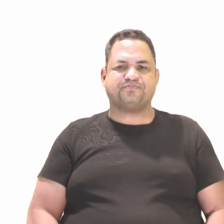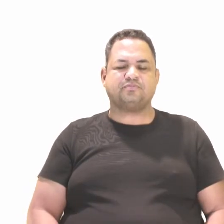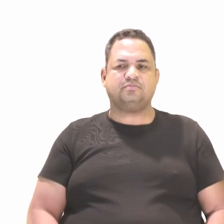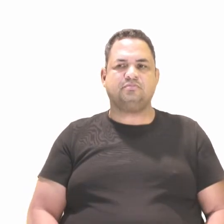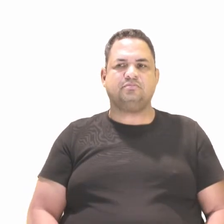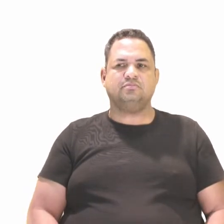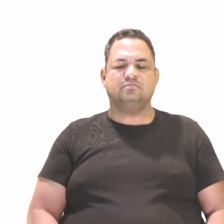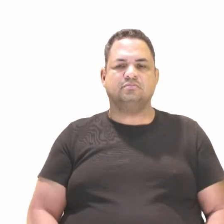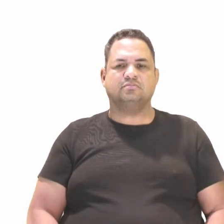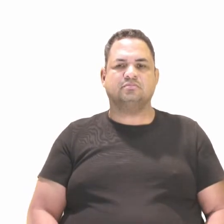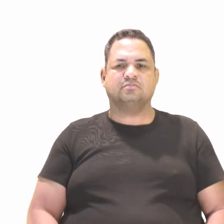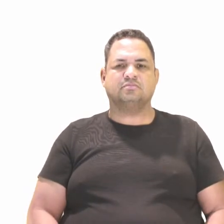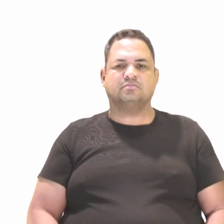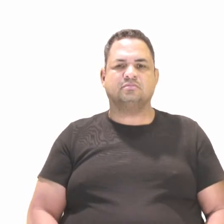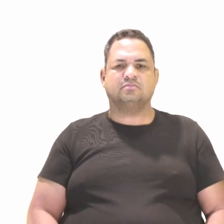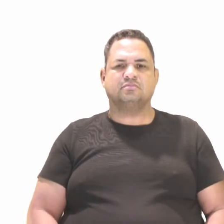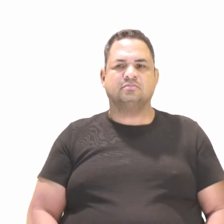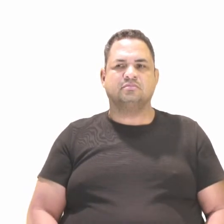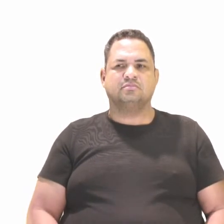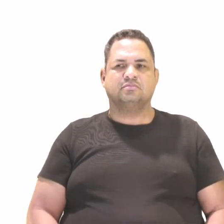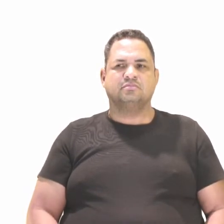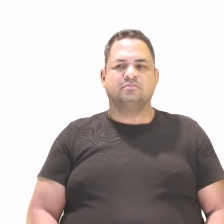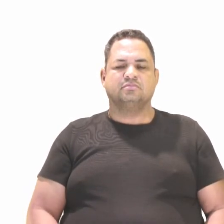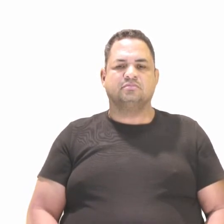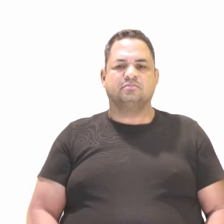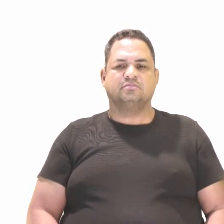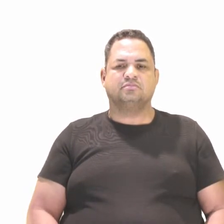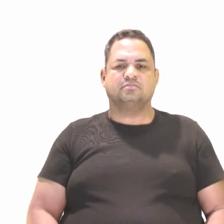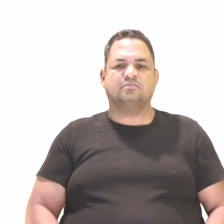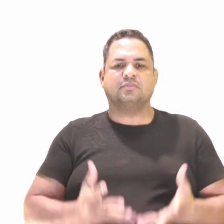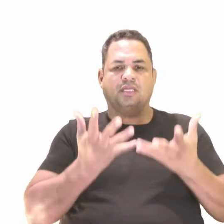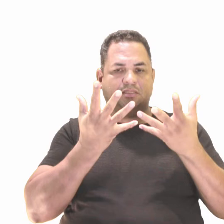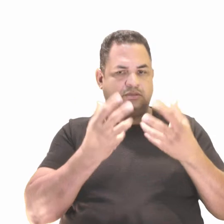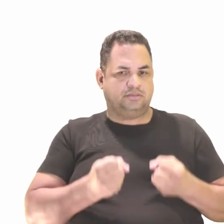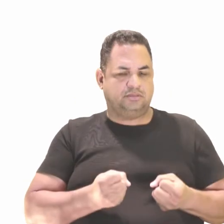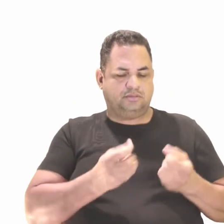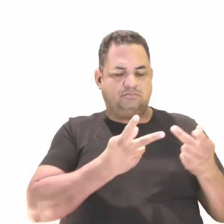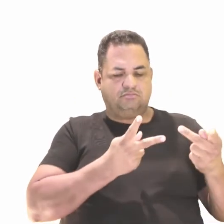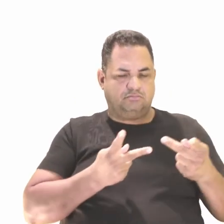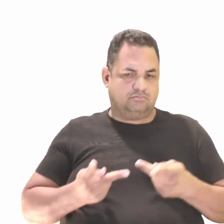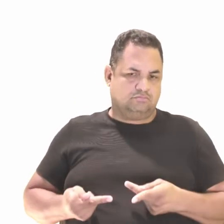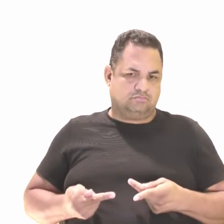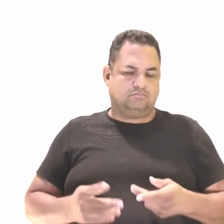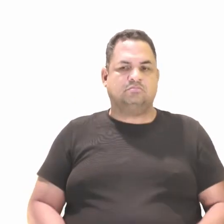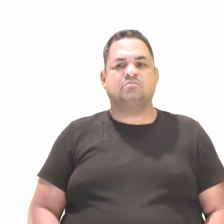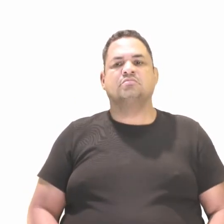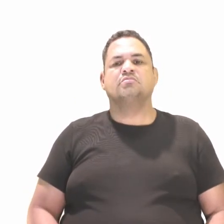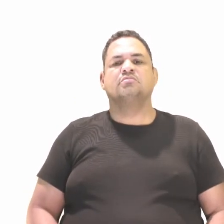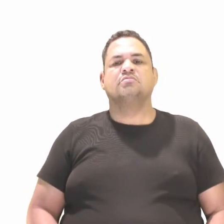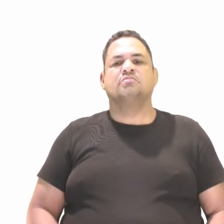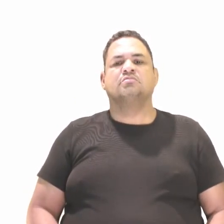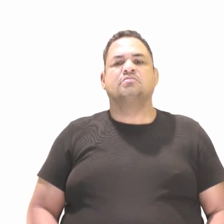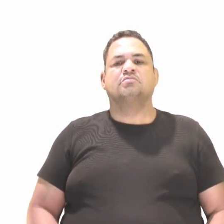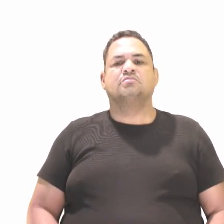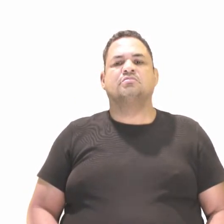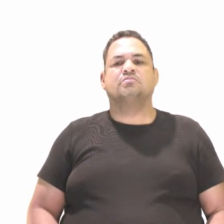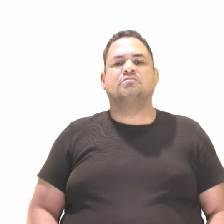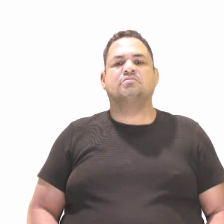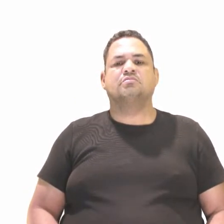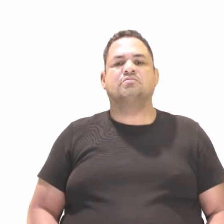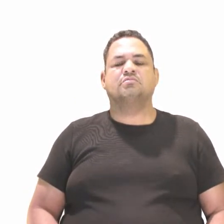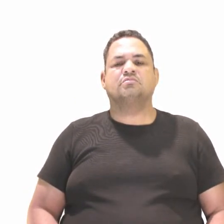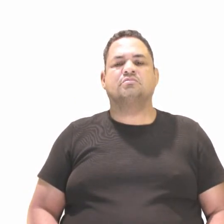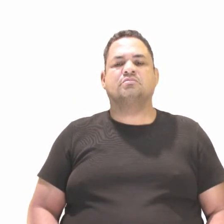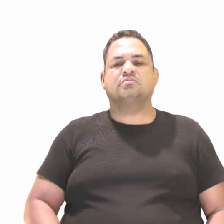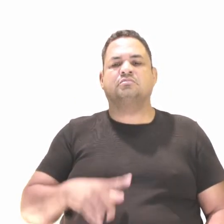lunch? Agora aqui, accept the invitation, aceitando o convite, dizendo yes.